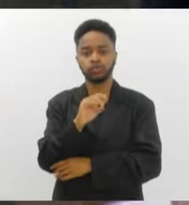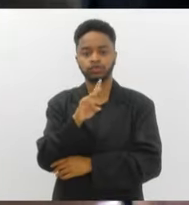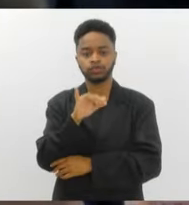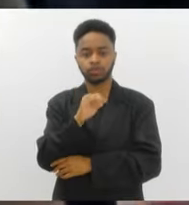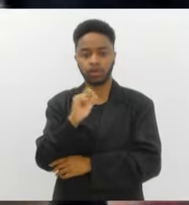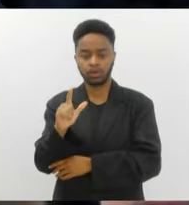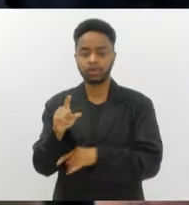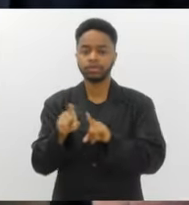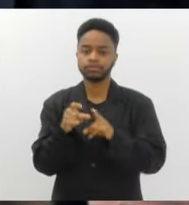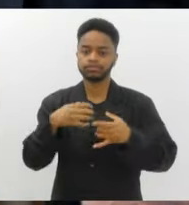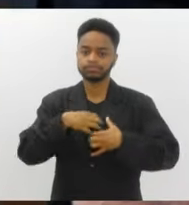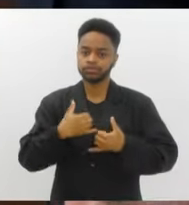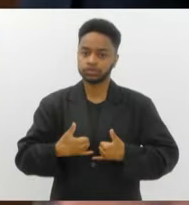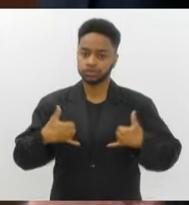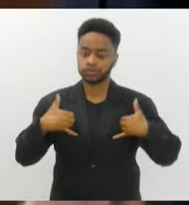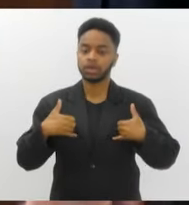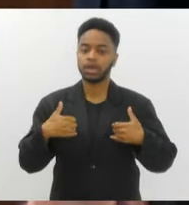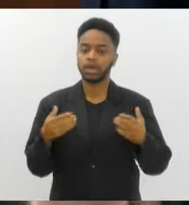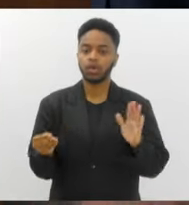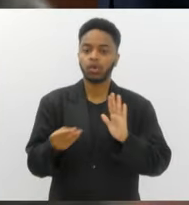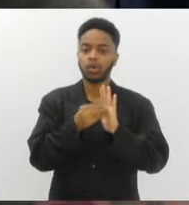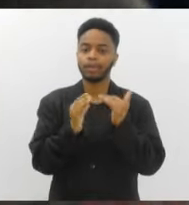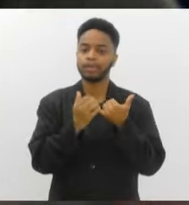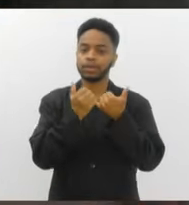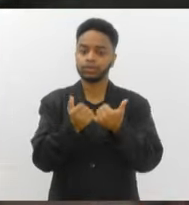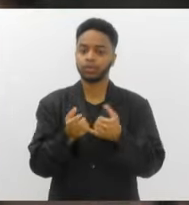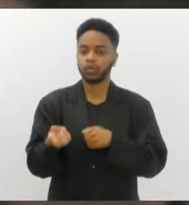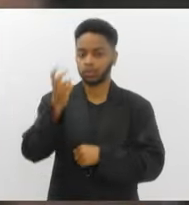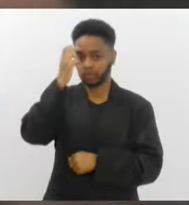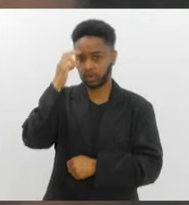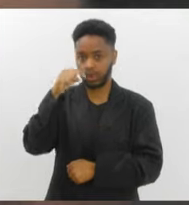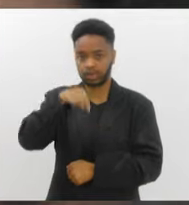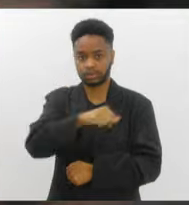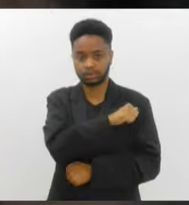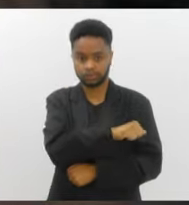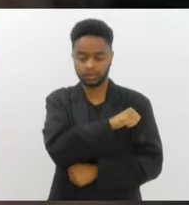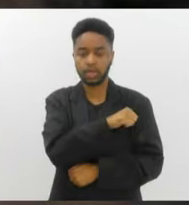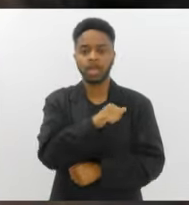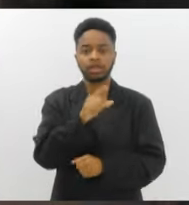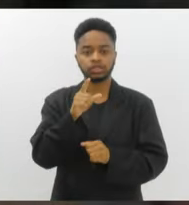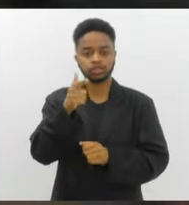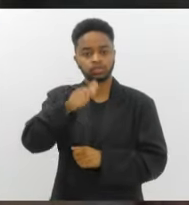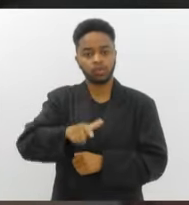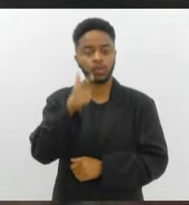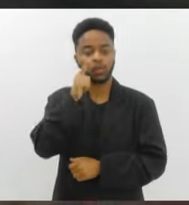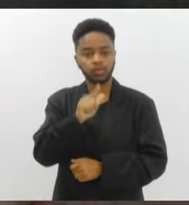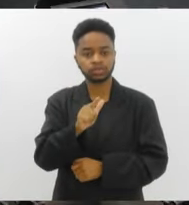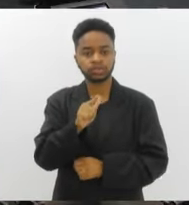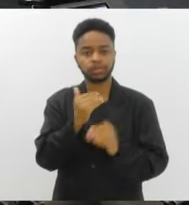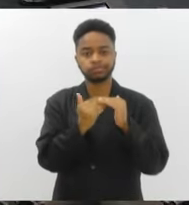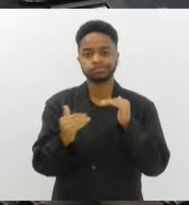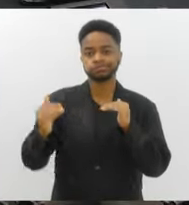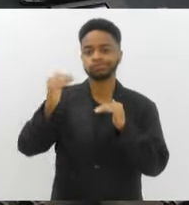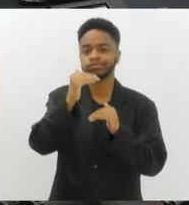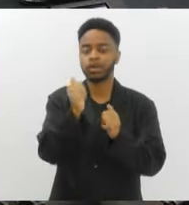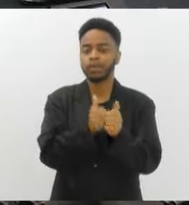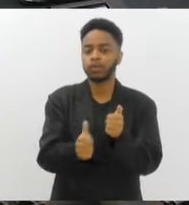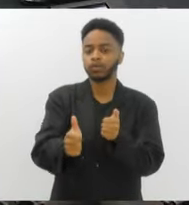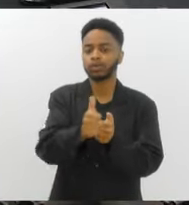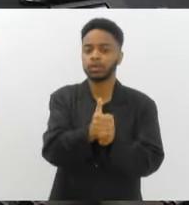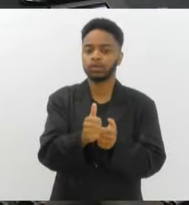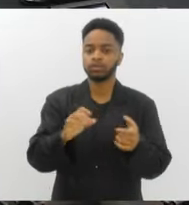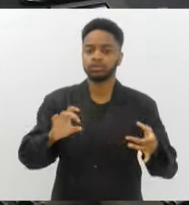Rio patrimônio cultural do nosso Estado é mais um passo para levar o Rio de volta ao posto de protagonista